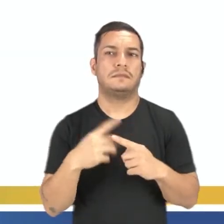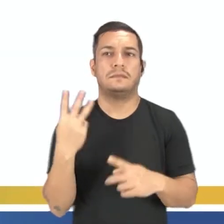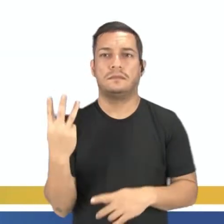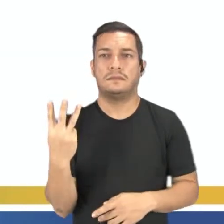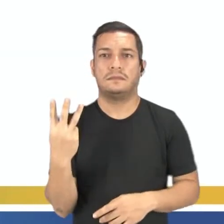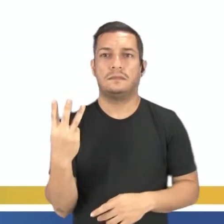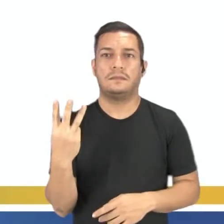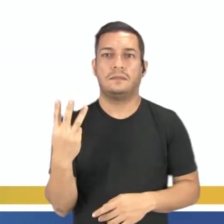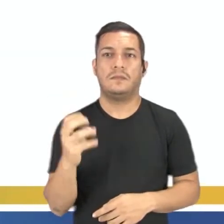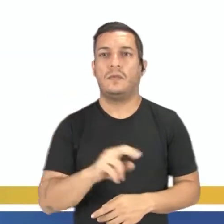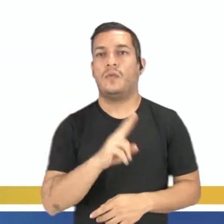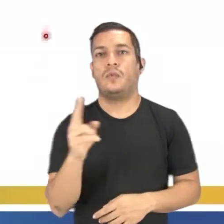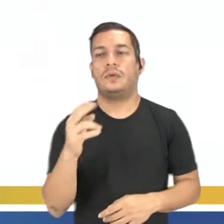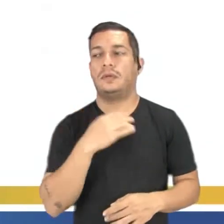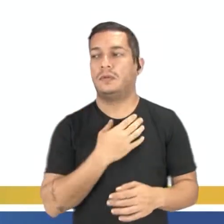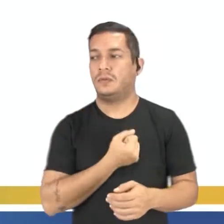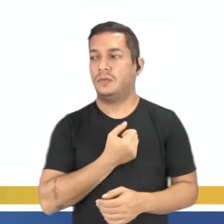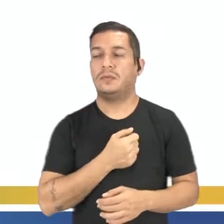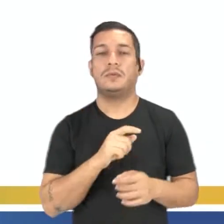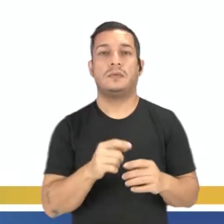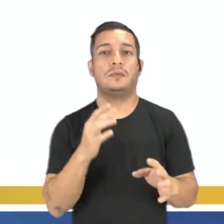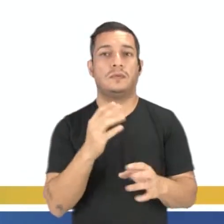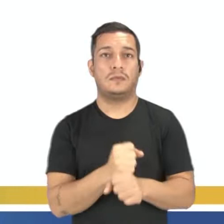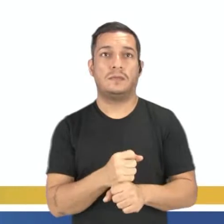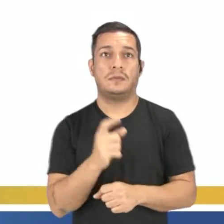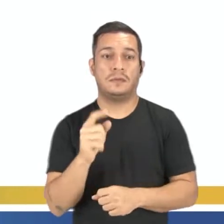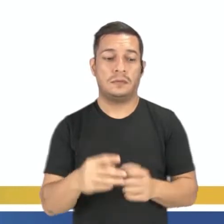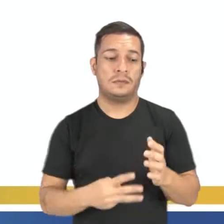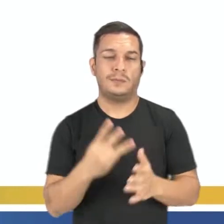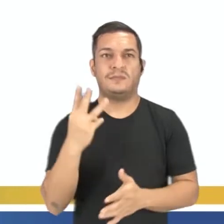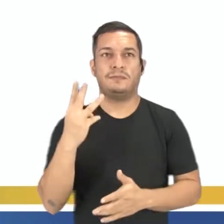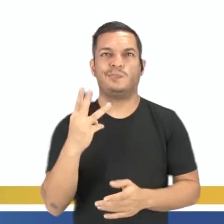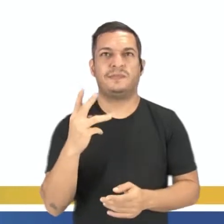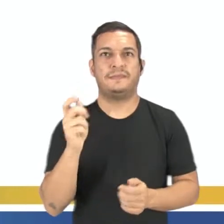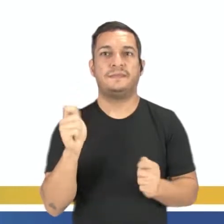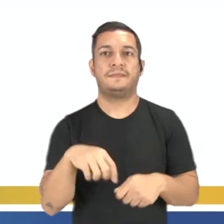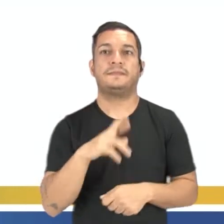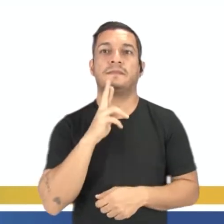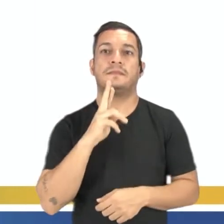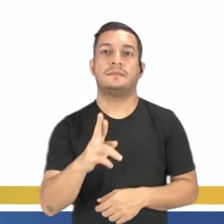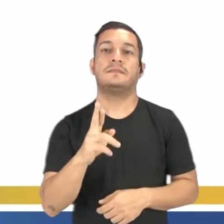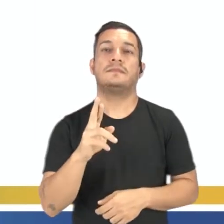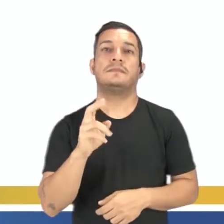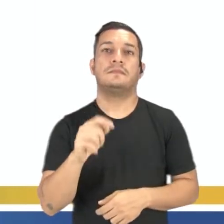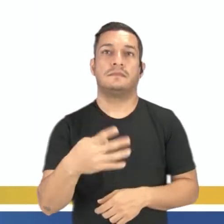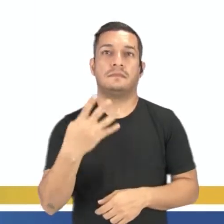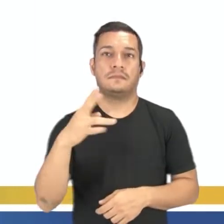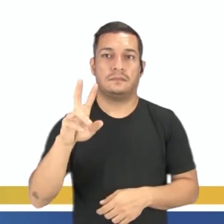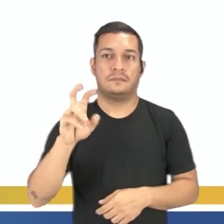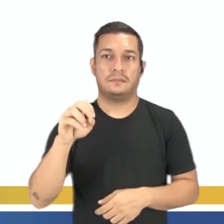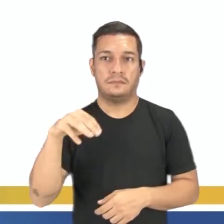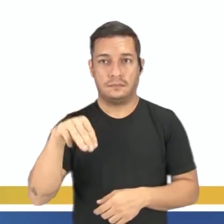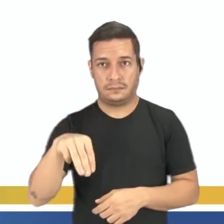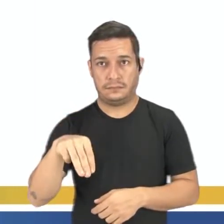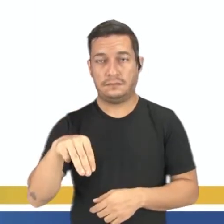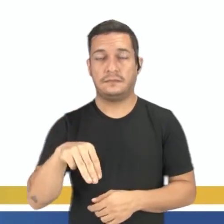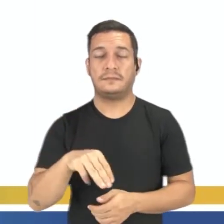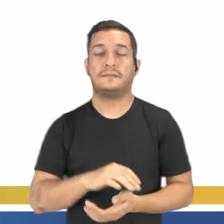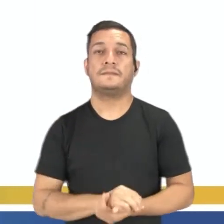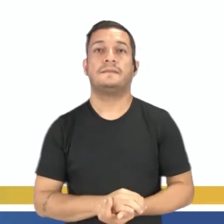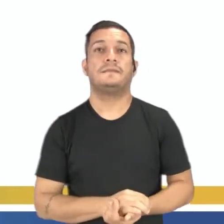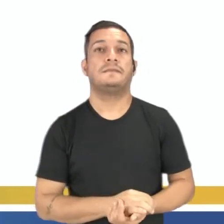por 3, ou que número semelhante, somando com ele mesmo 3 vezes, nos dará esse resultado 450